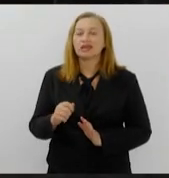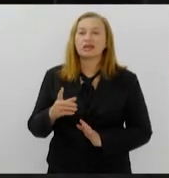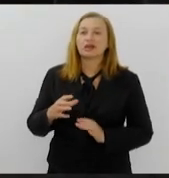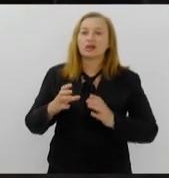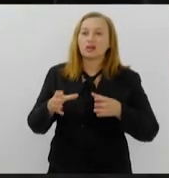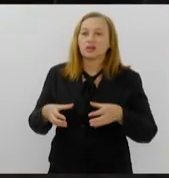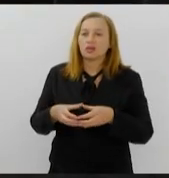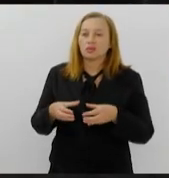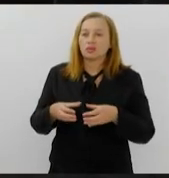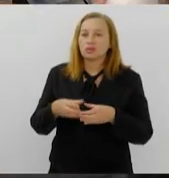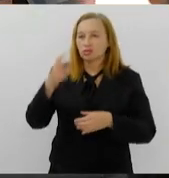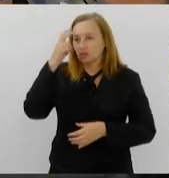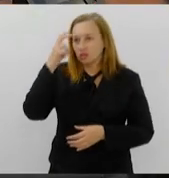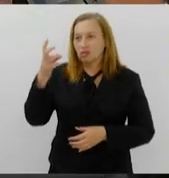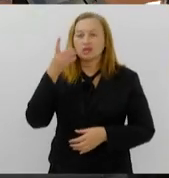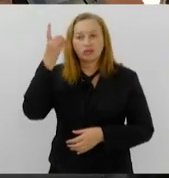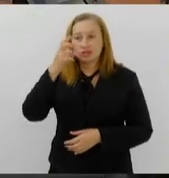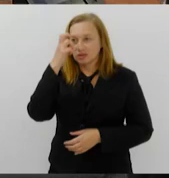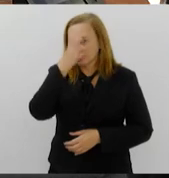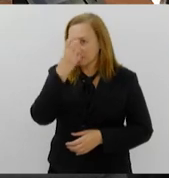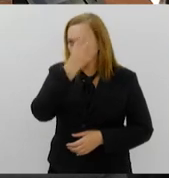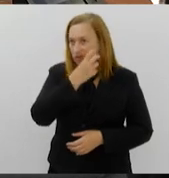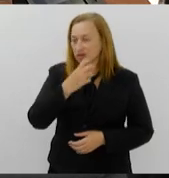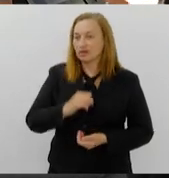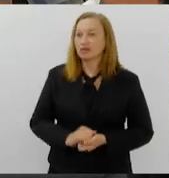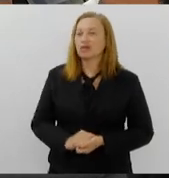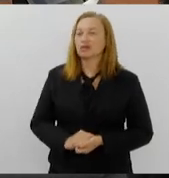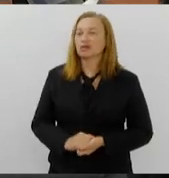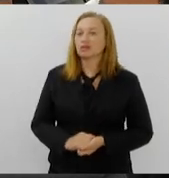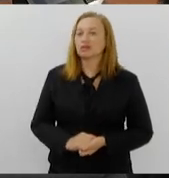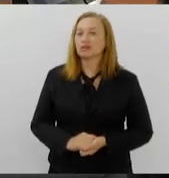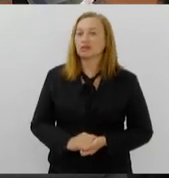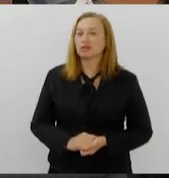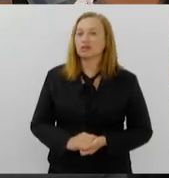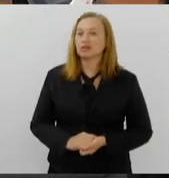Verônica Lima. A pequena notável.